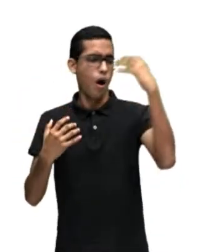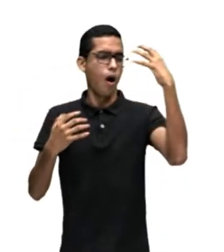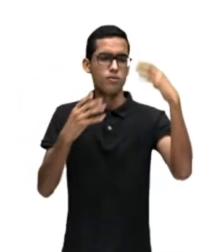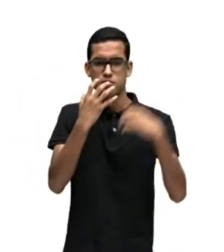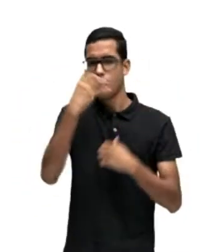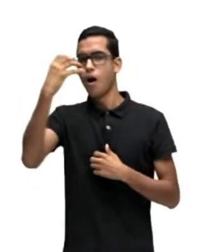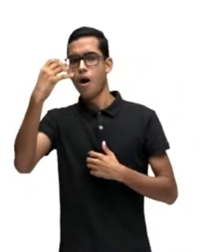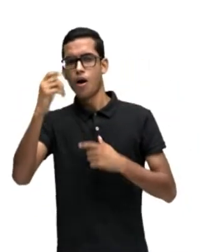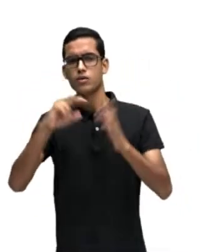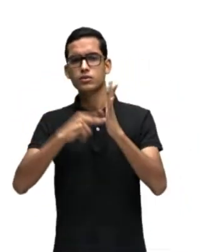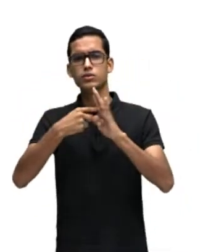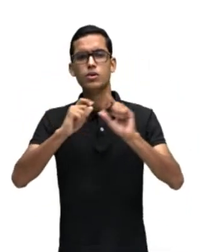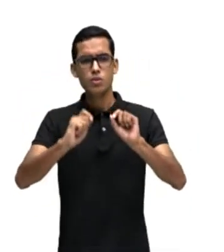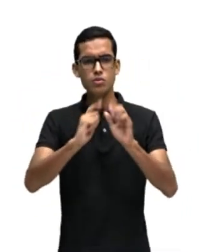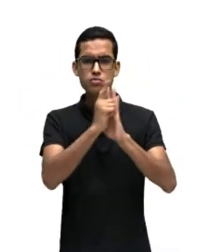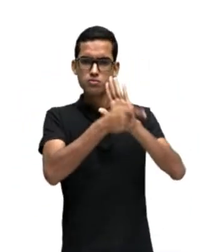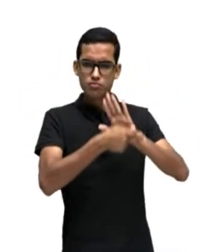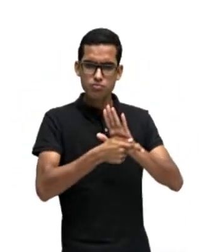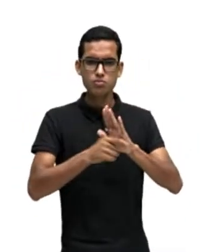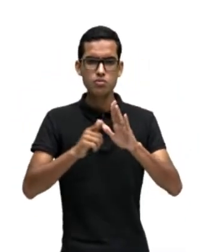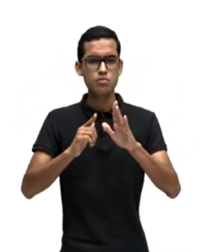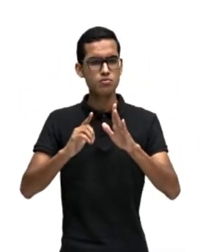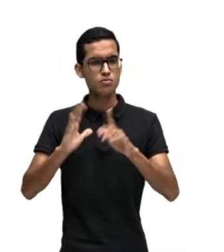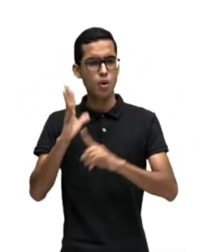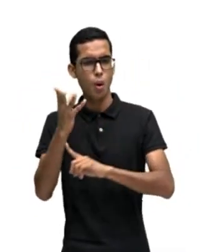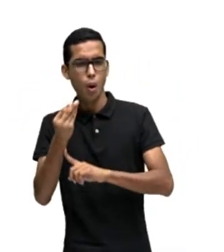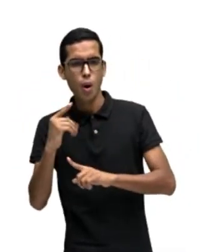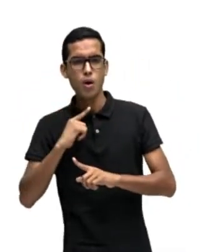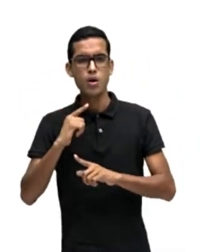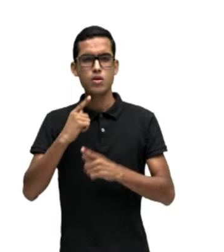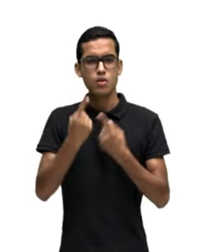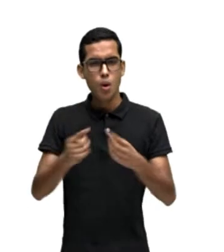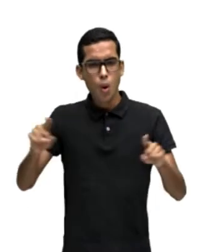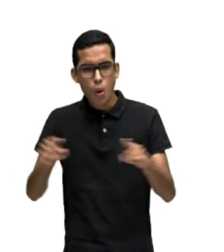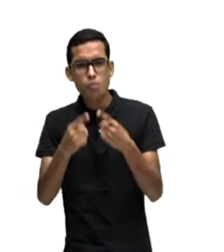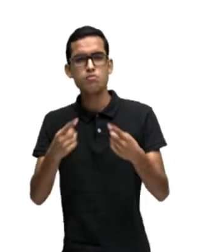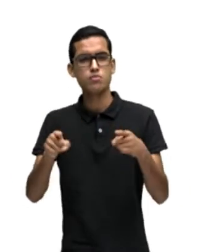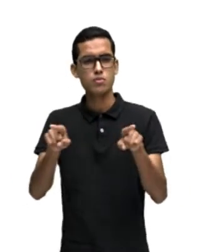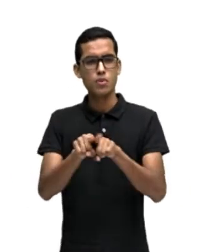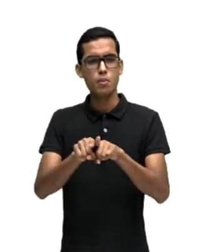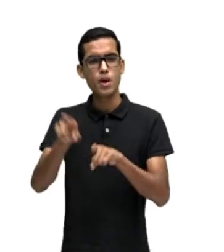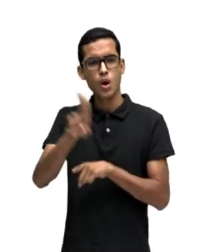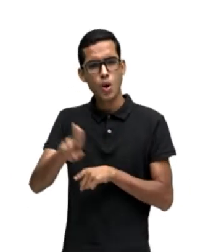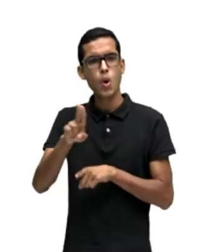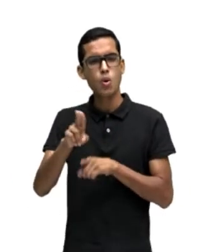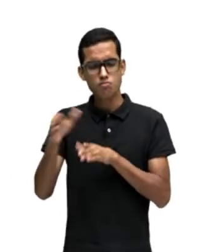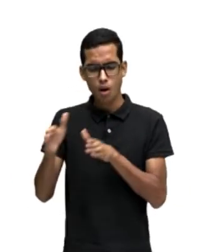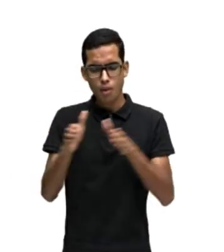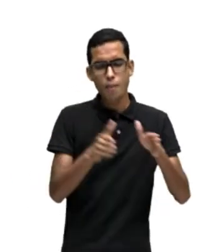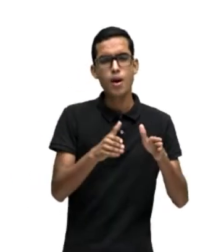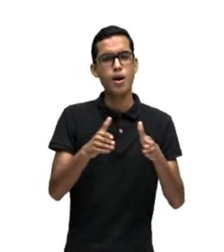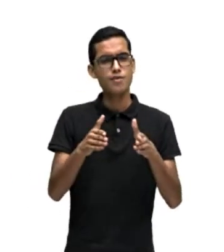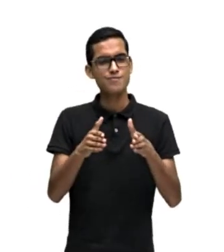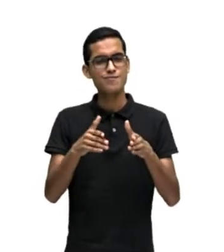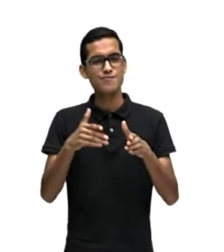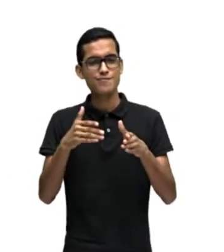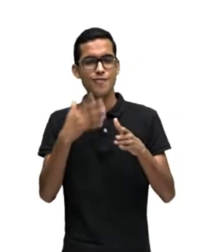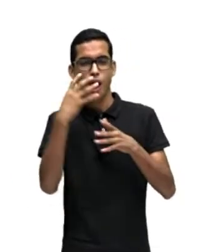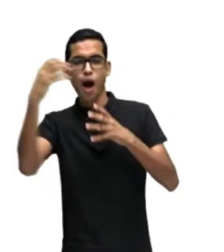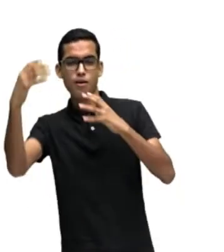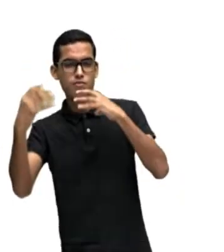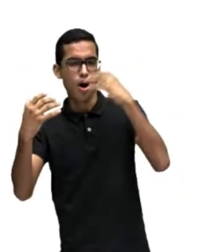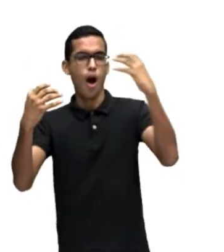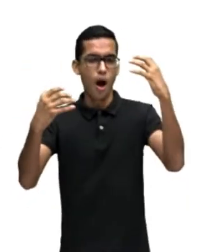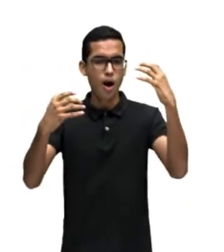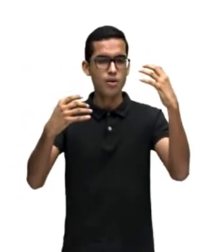elementos típicos do teatro, tais como cenografia, vestuário e outros. No entanto, a letra da ópera é cantada